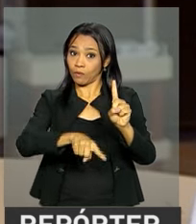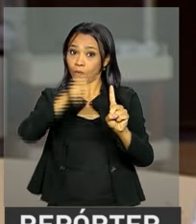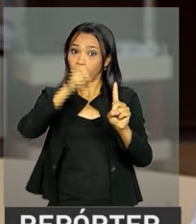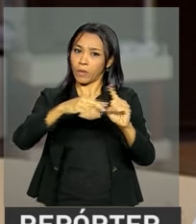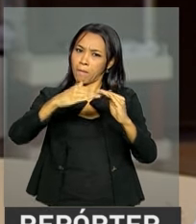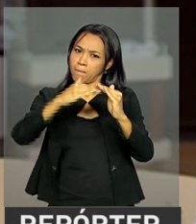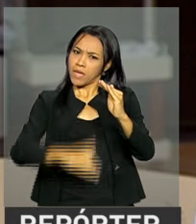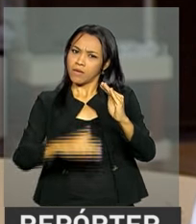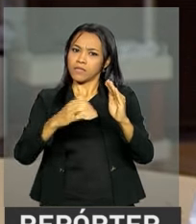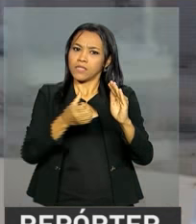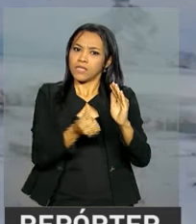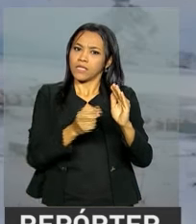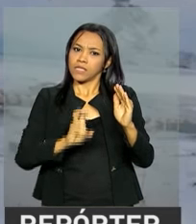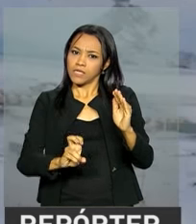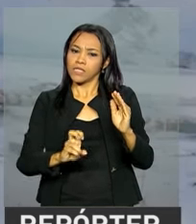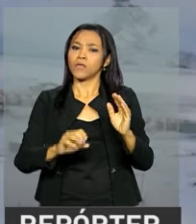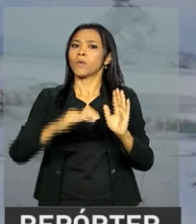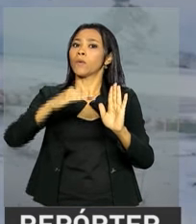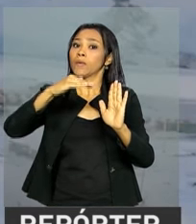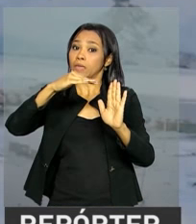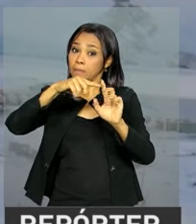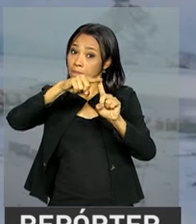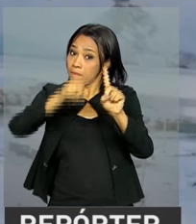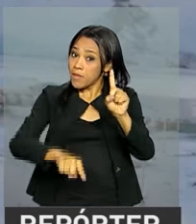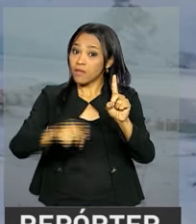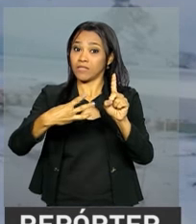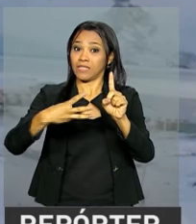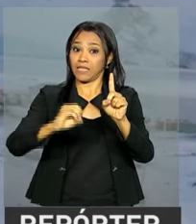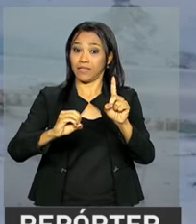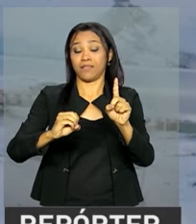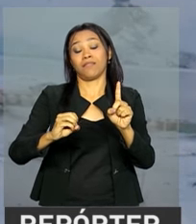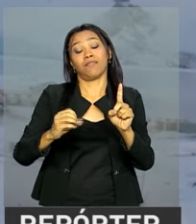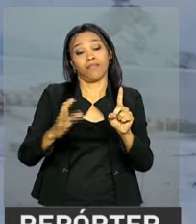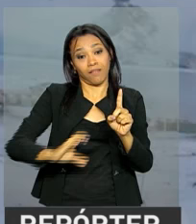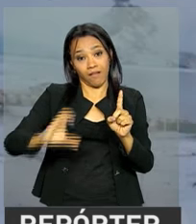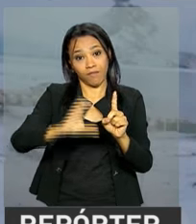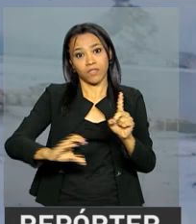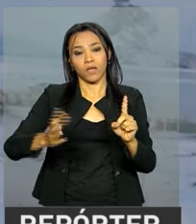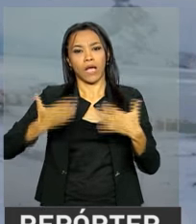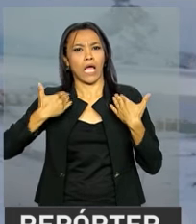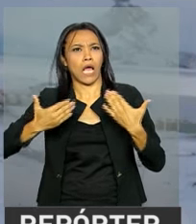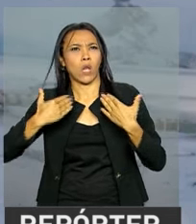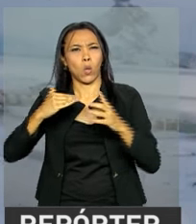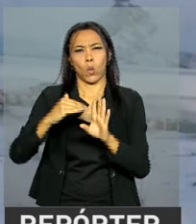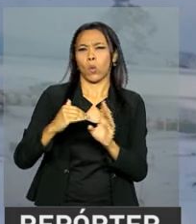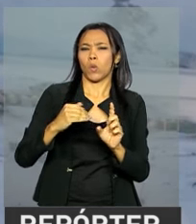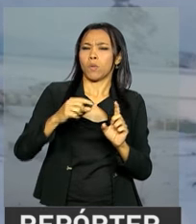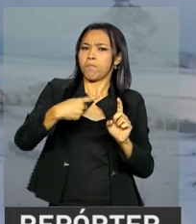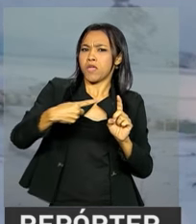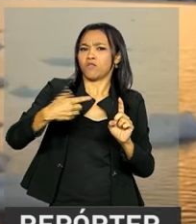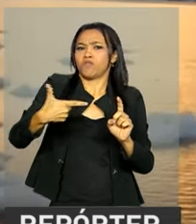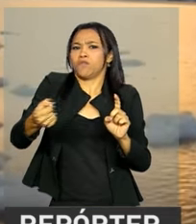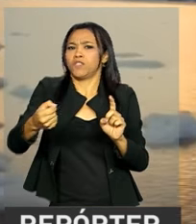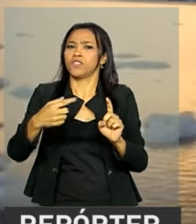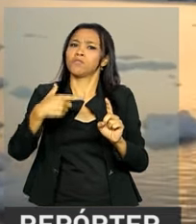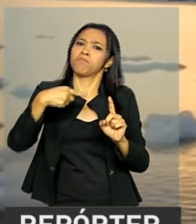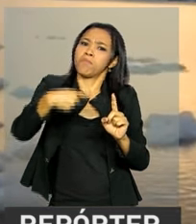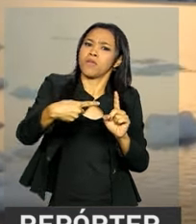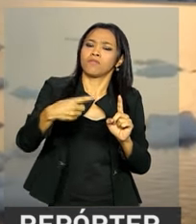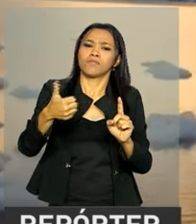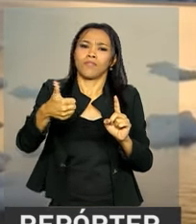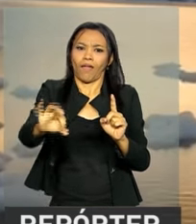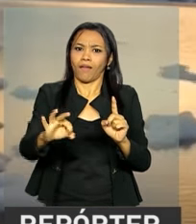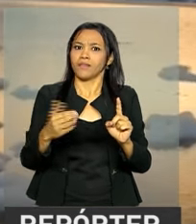menos 65 e menos 30 graus ela está fazendo calor entre -20 e menos 10 e além